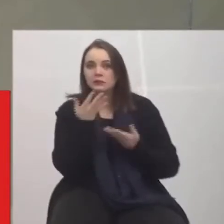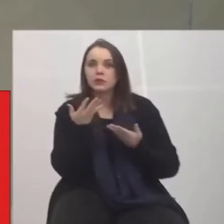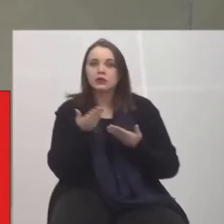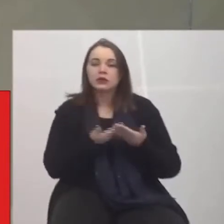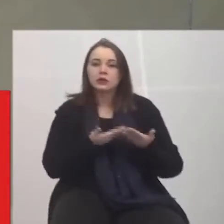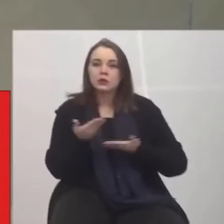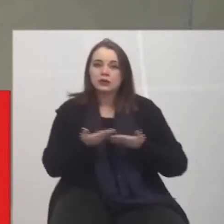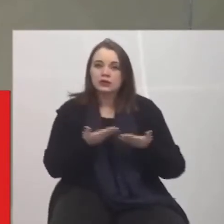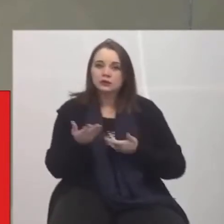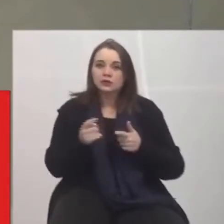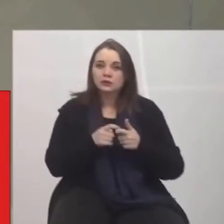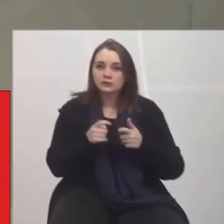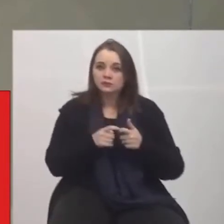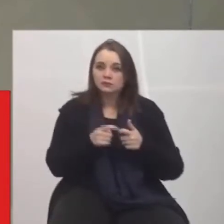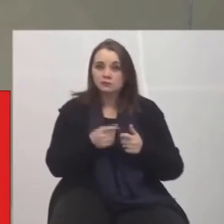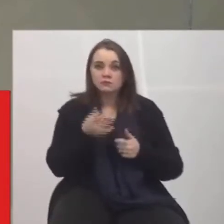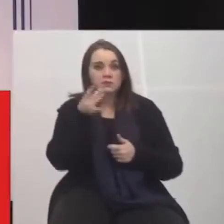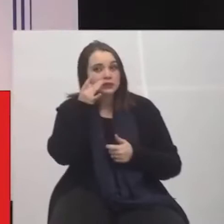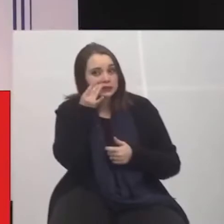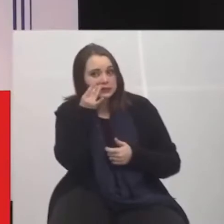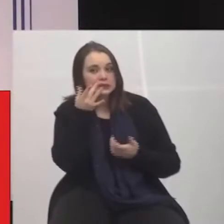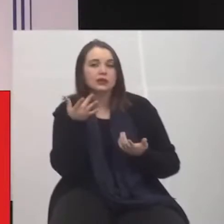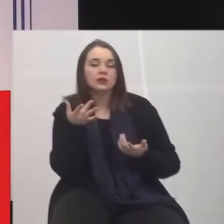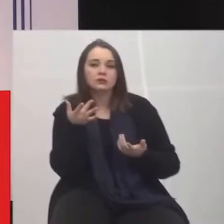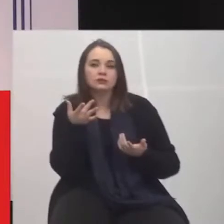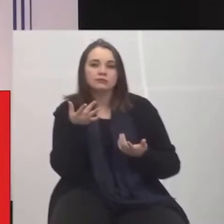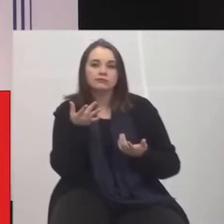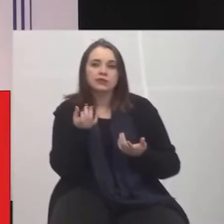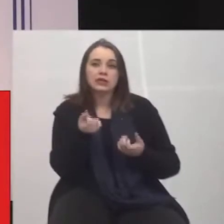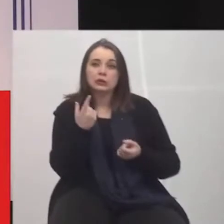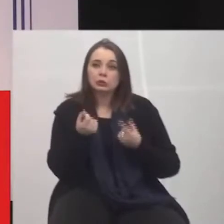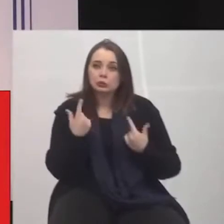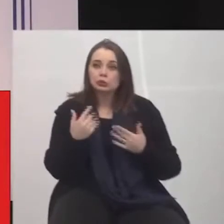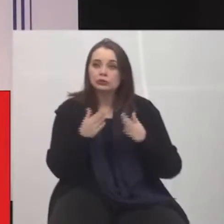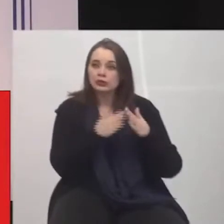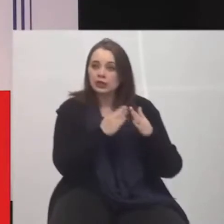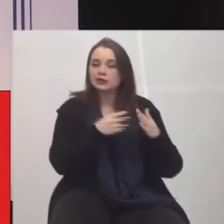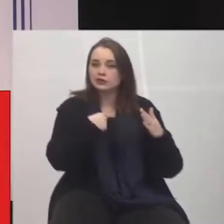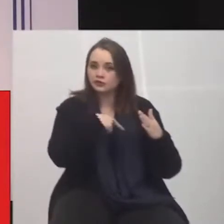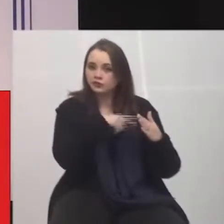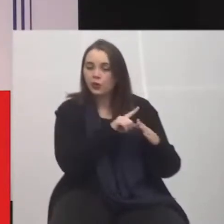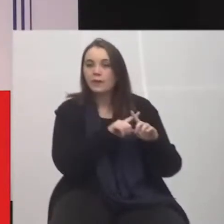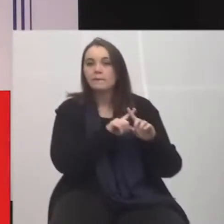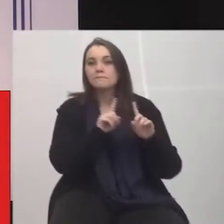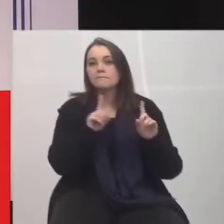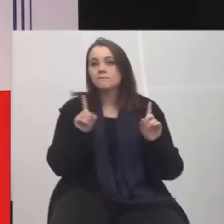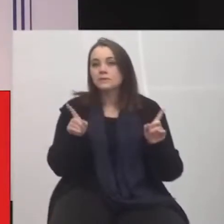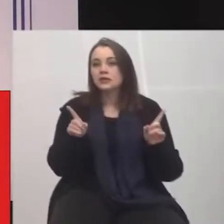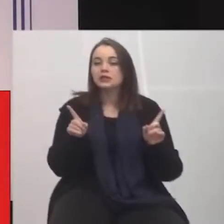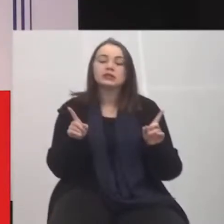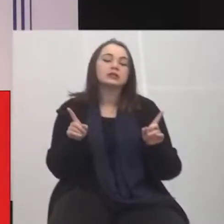atendimento clínico presencial, alguns domiciliares, mas eles não foram